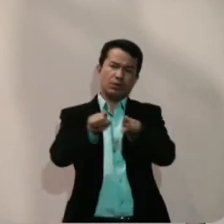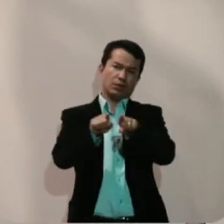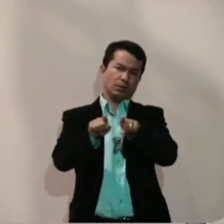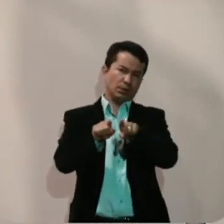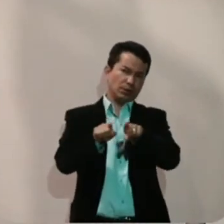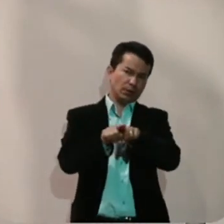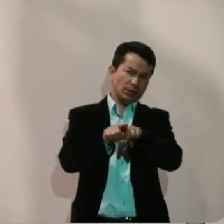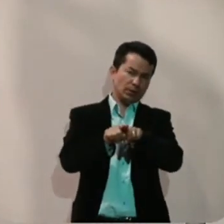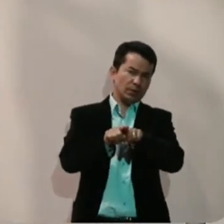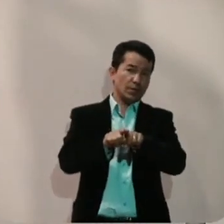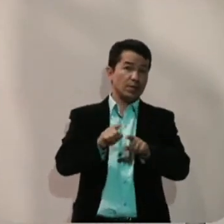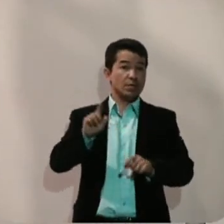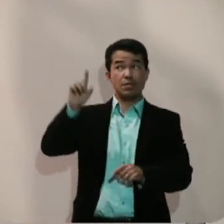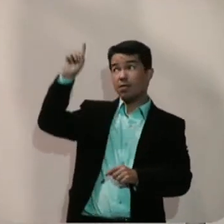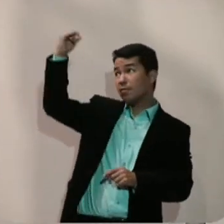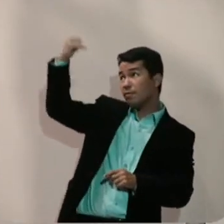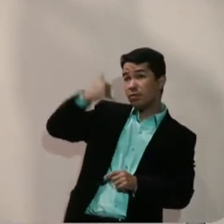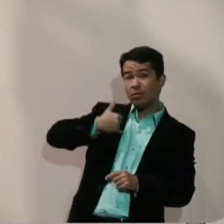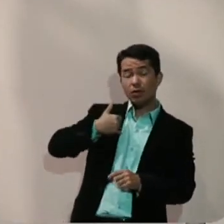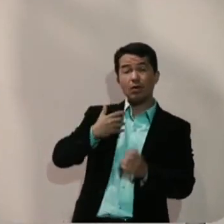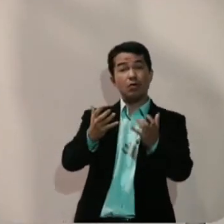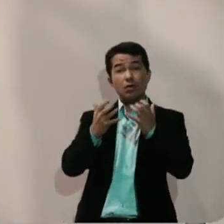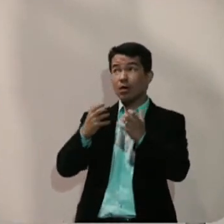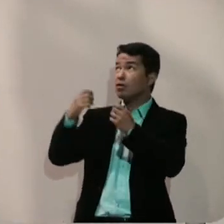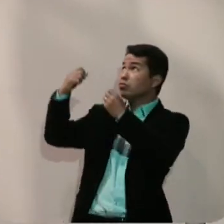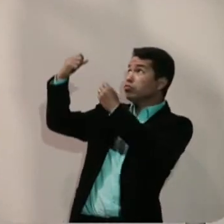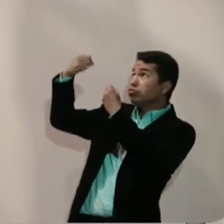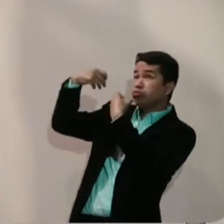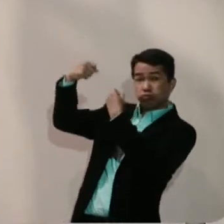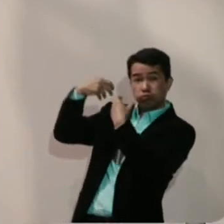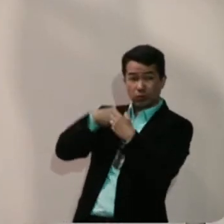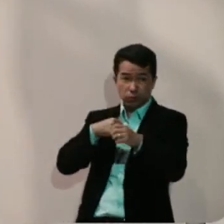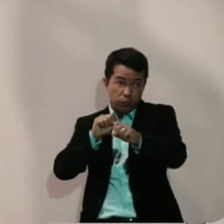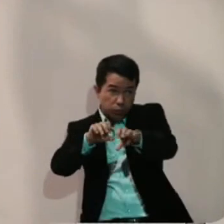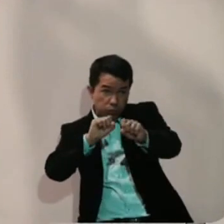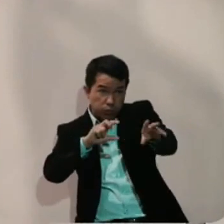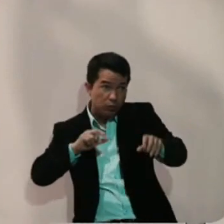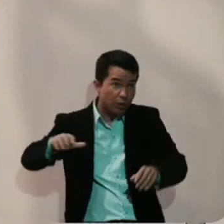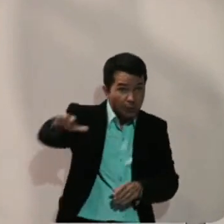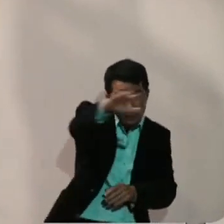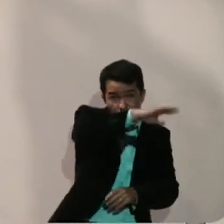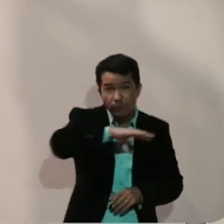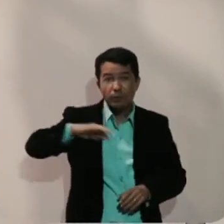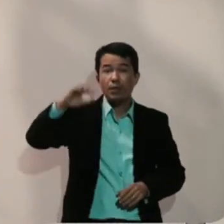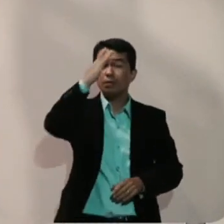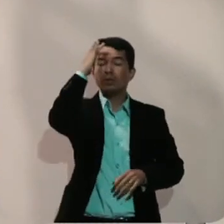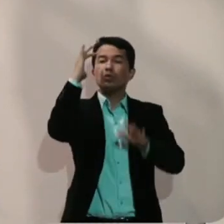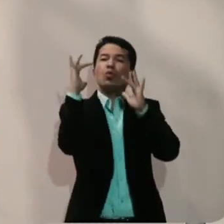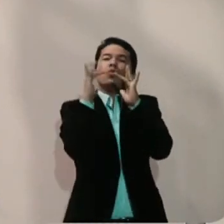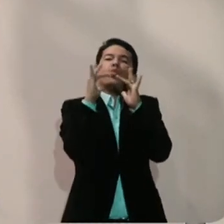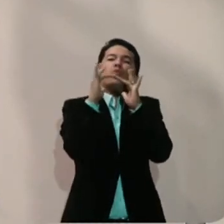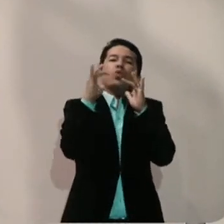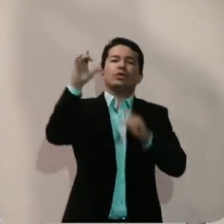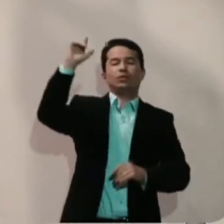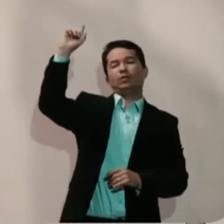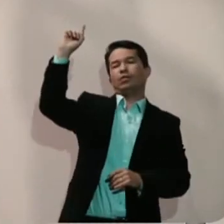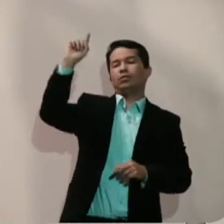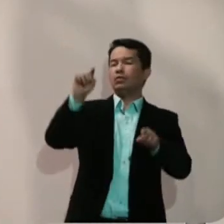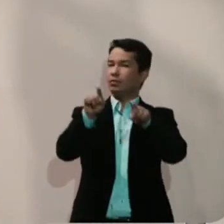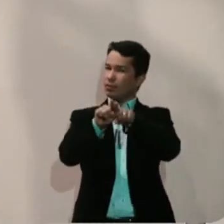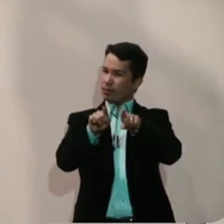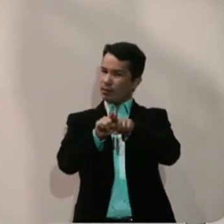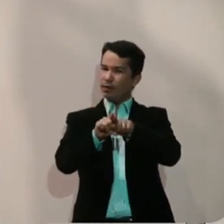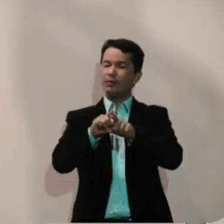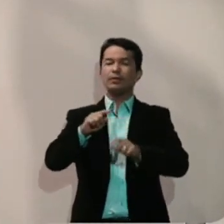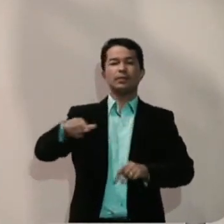os ensine a se conectarem comigo e a ouvirem a minha voz. Só isso. O resto eu